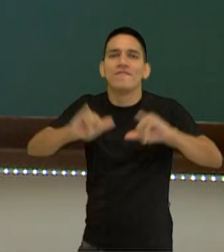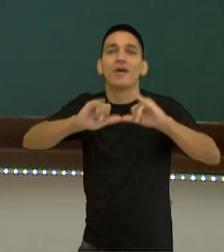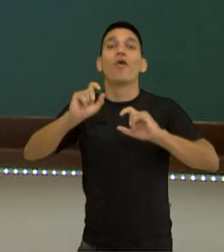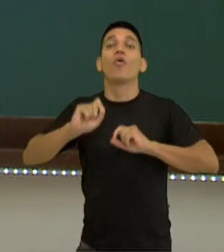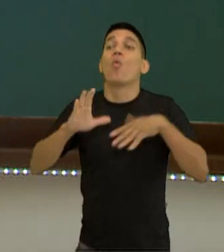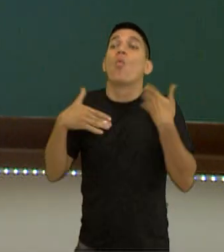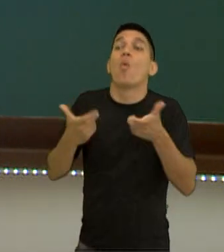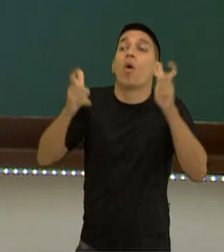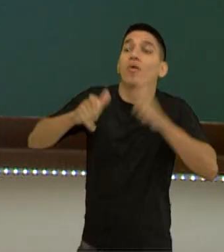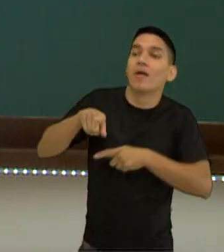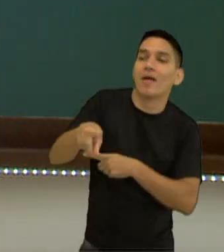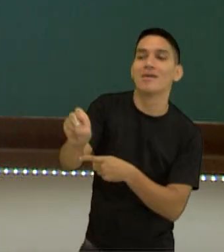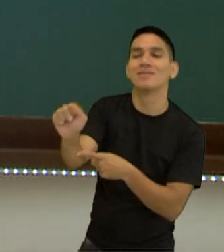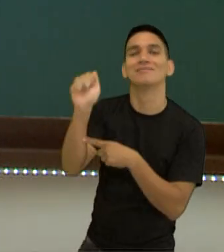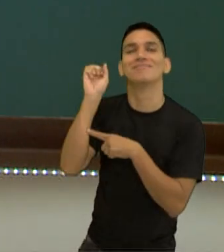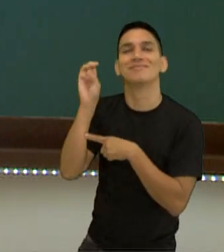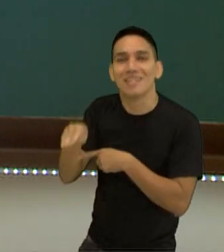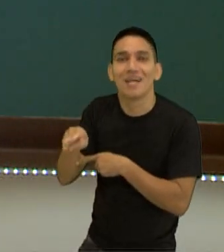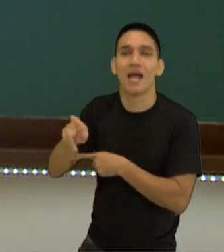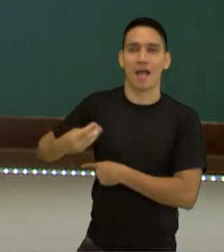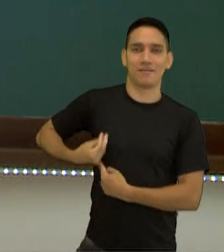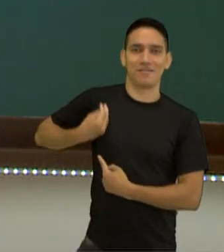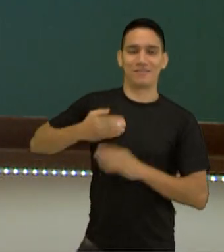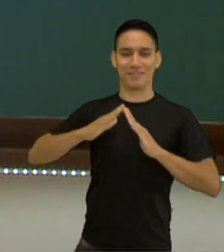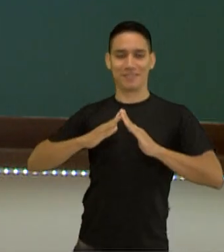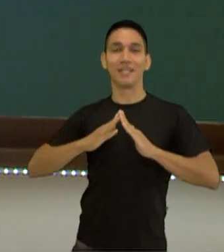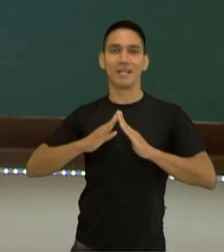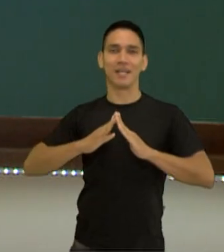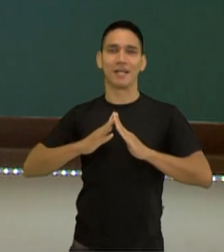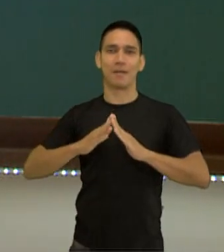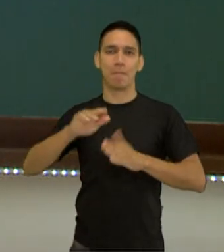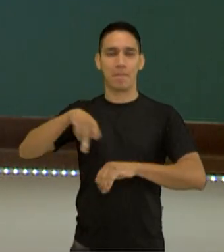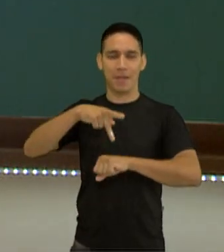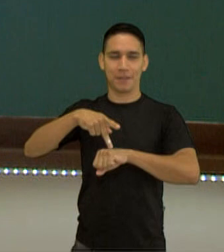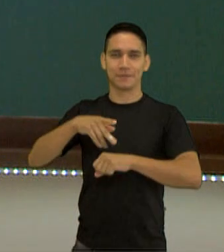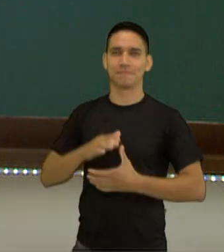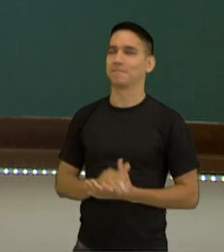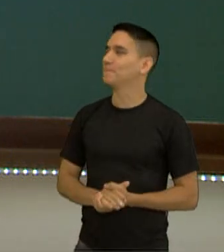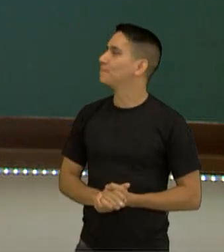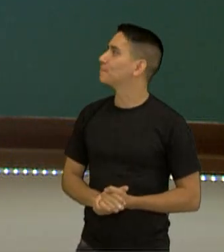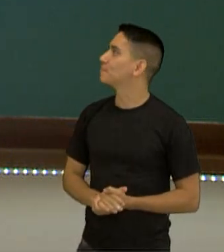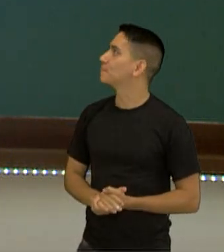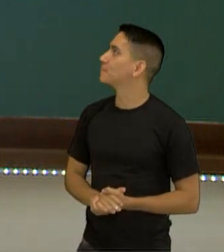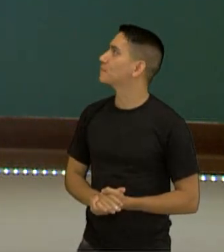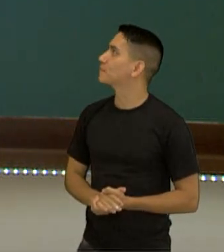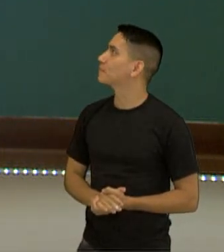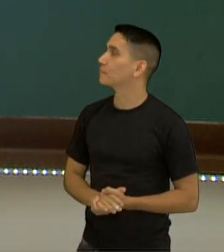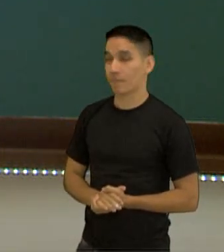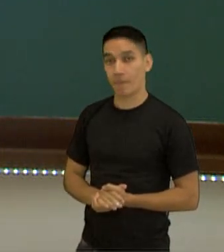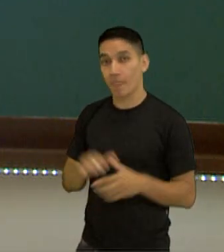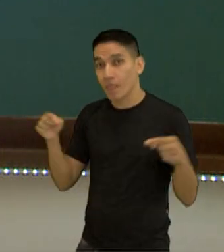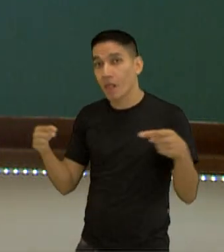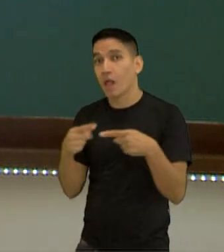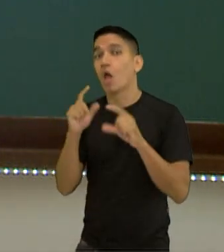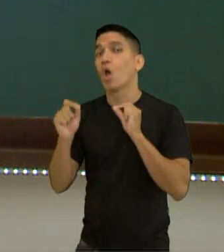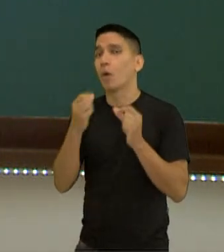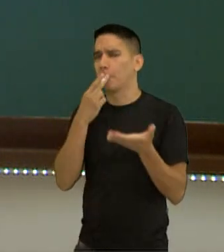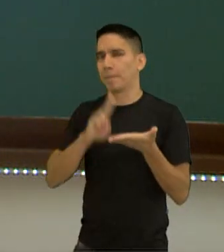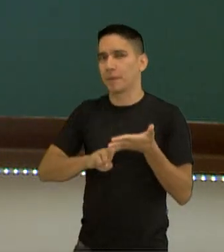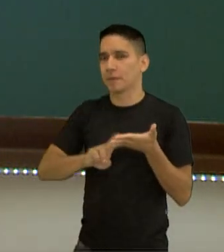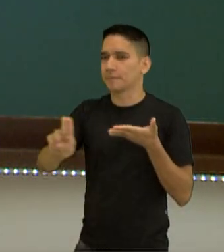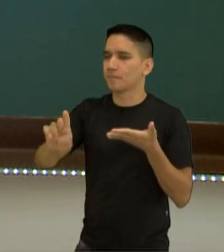o Sam mora na Bélgica. According to our postcard, ainda de acordo com o nosso cartão postal, we